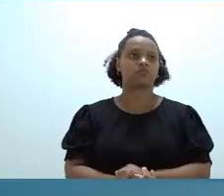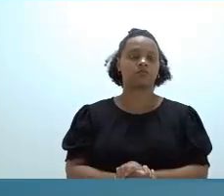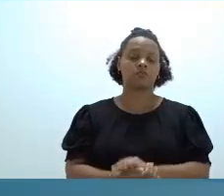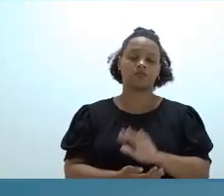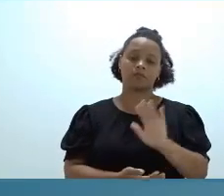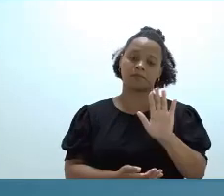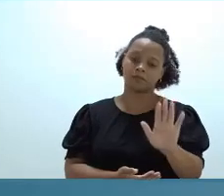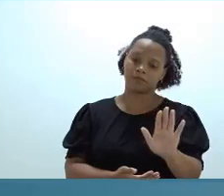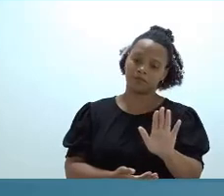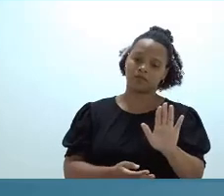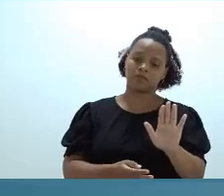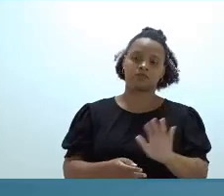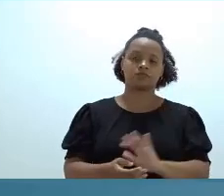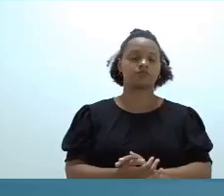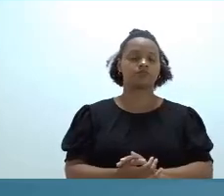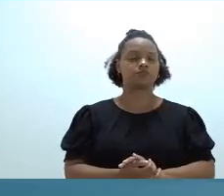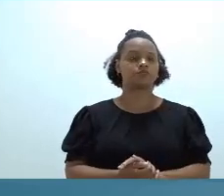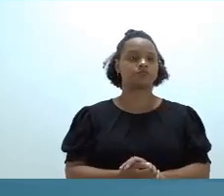Todavia, senhor presidente,